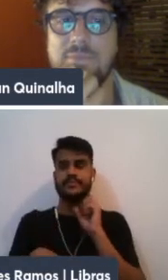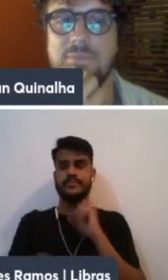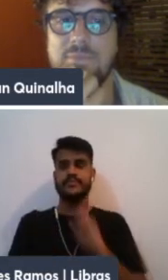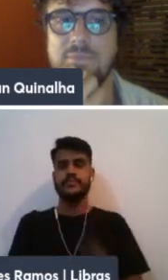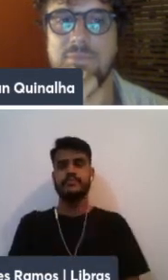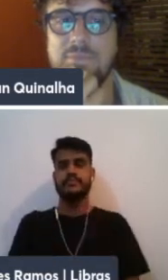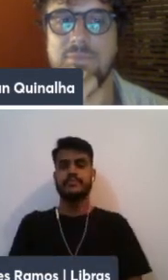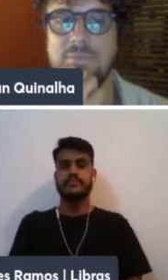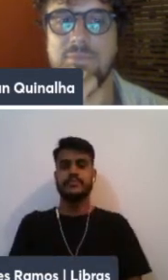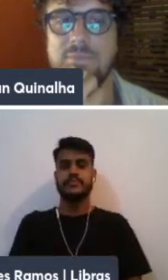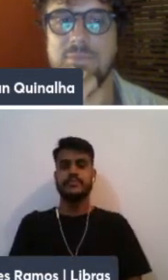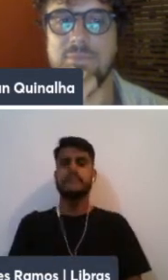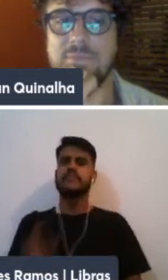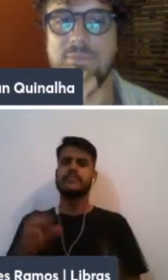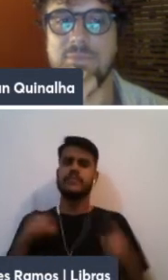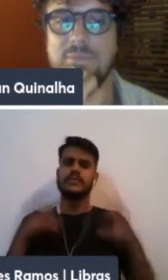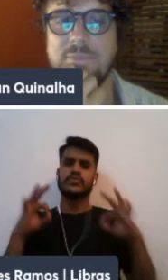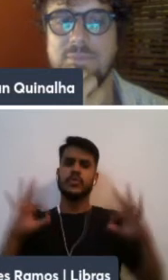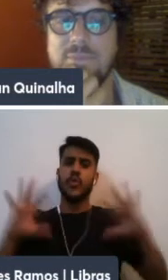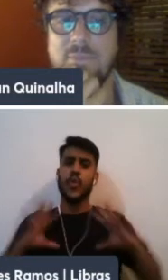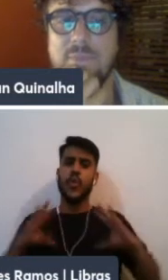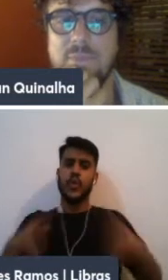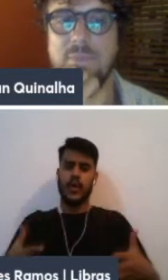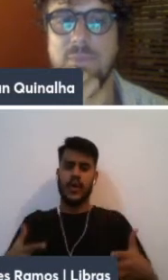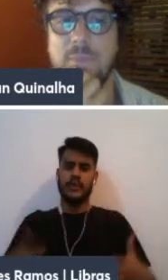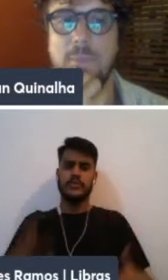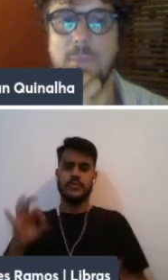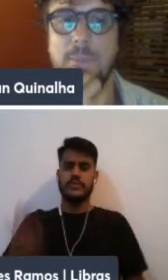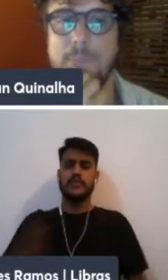uma coragem, assim, uma postura nossa